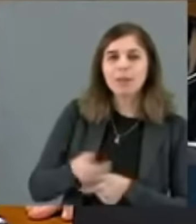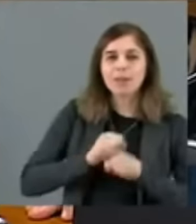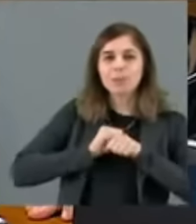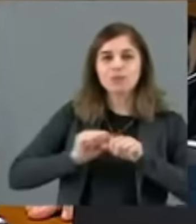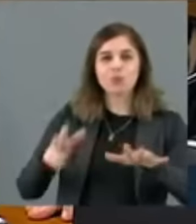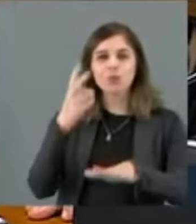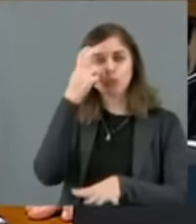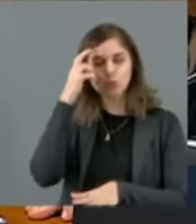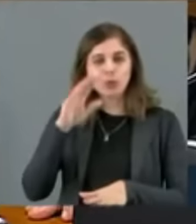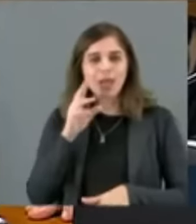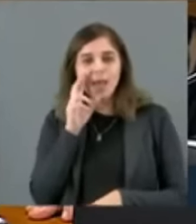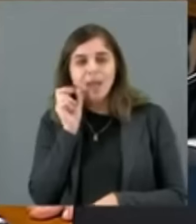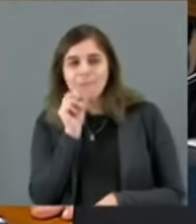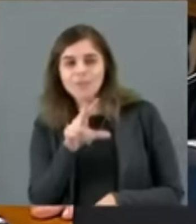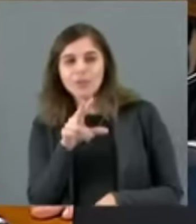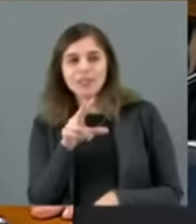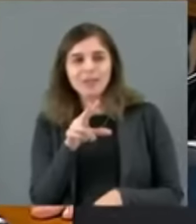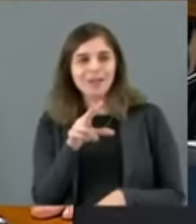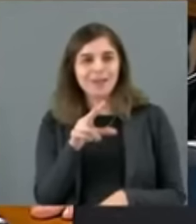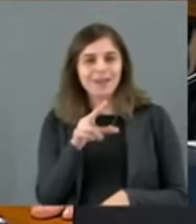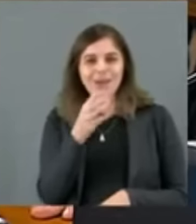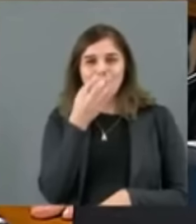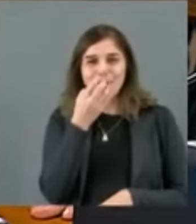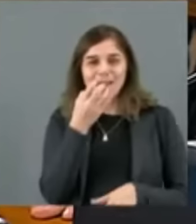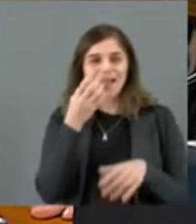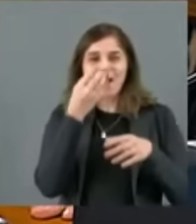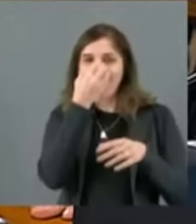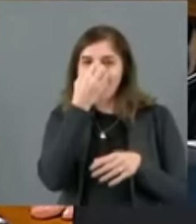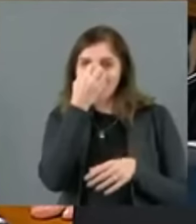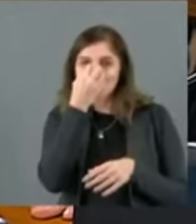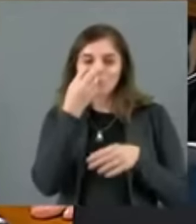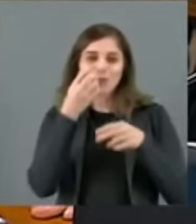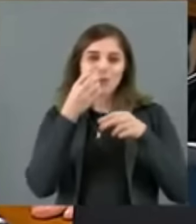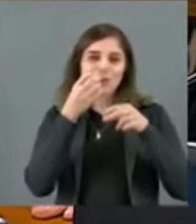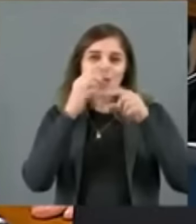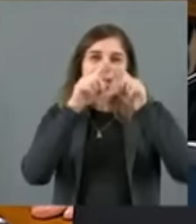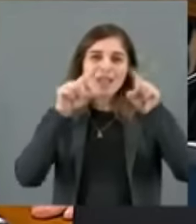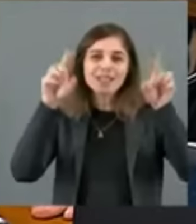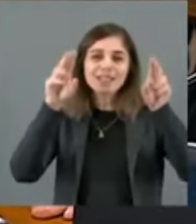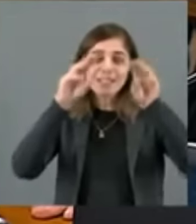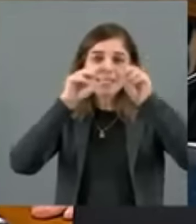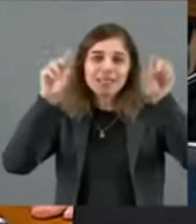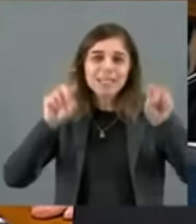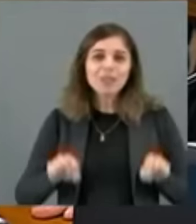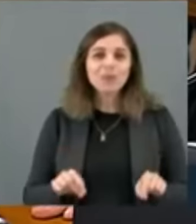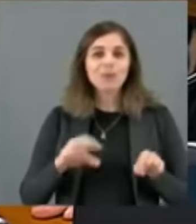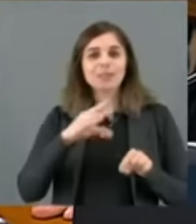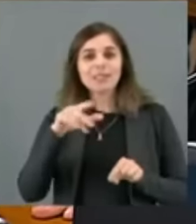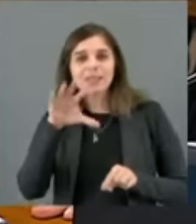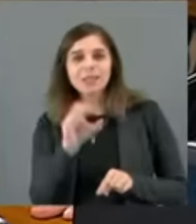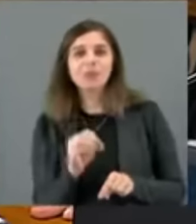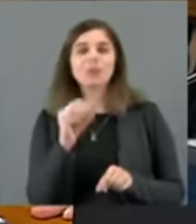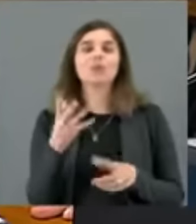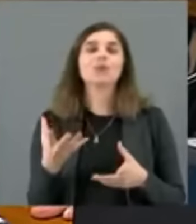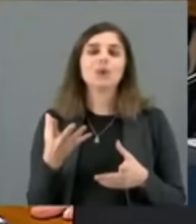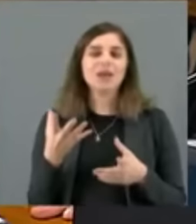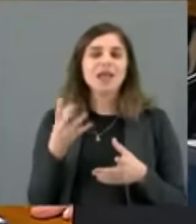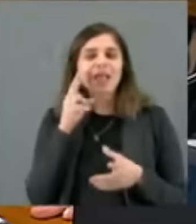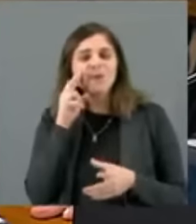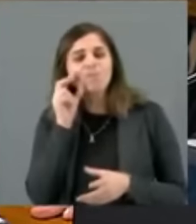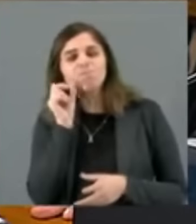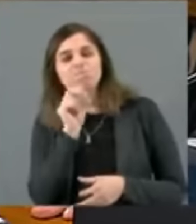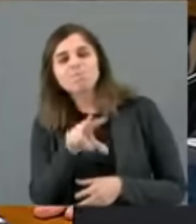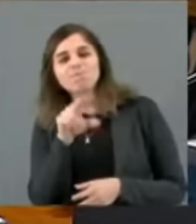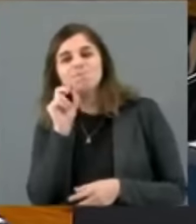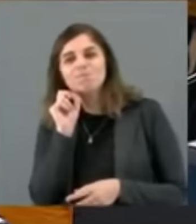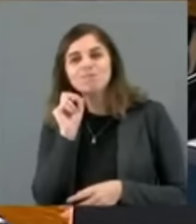circo, aquilo é transformador? Aquilo para aquele jovem lá, pobre, via, ele